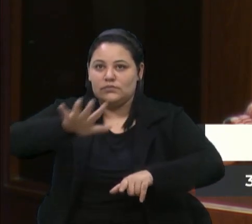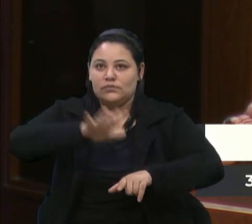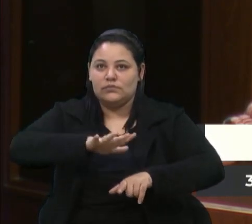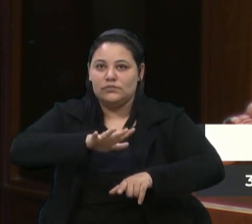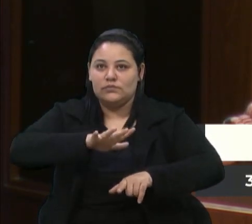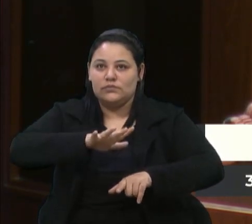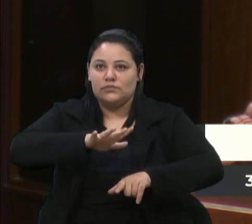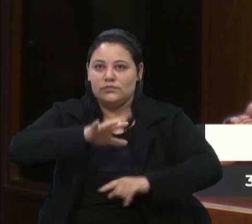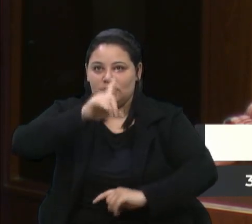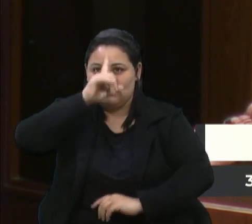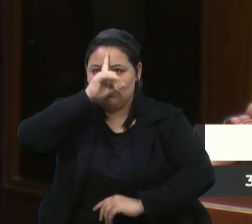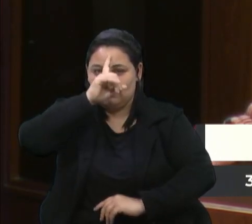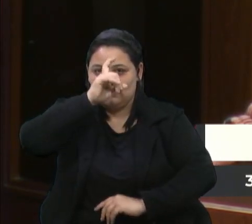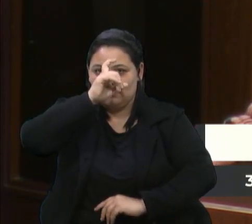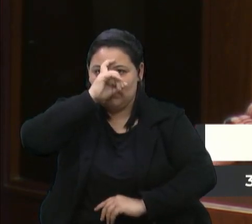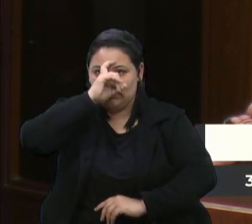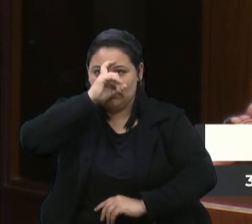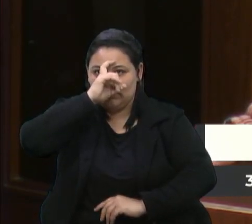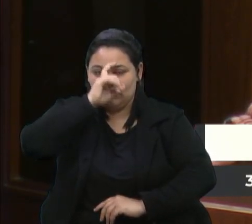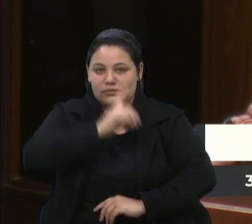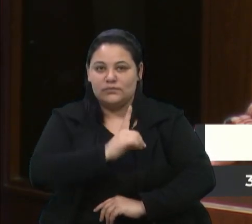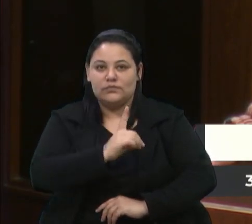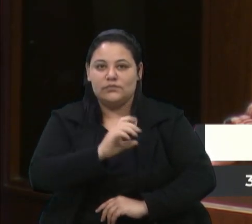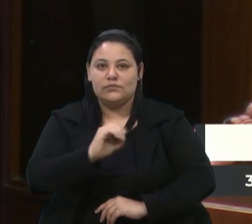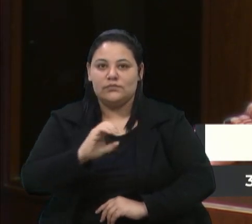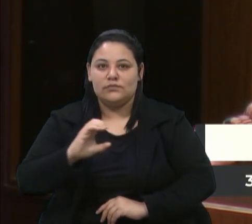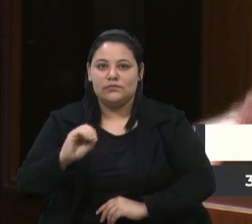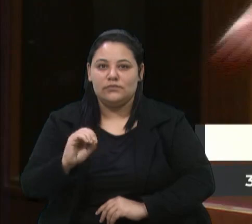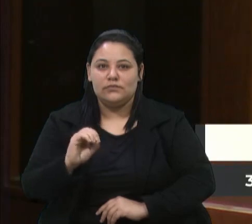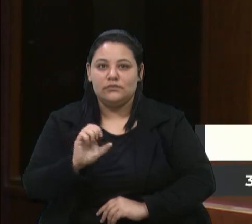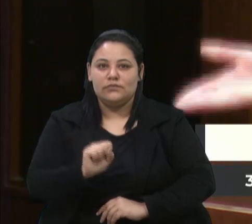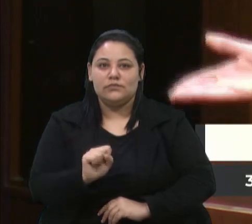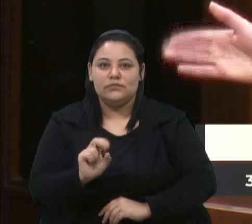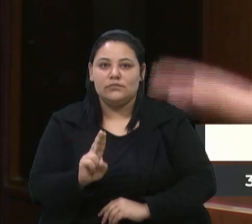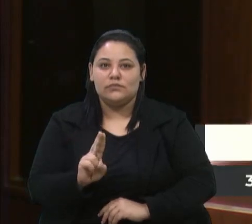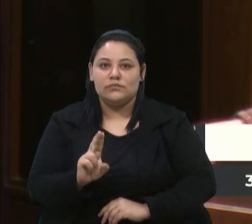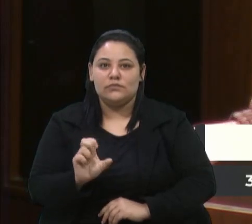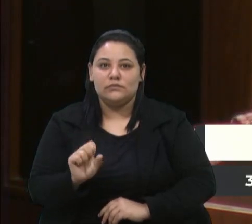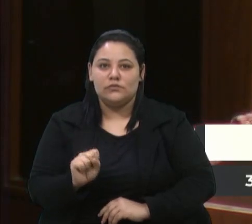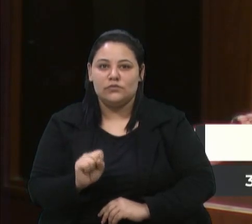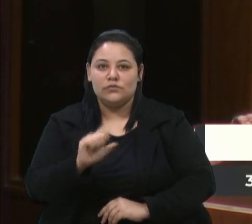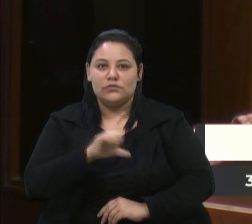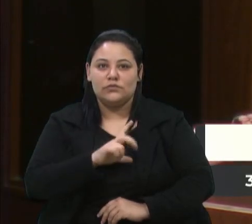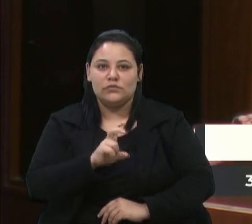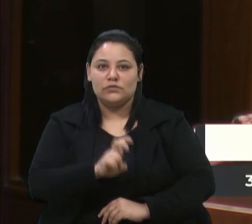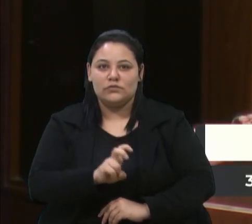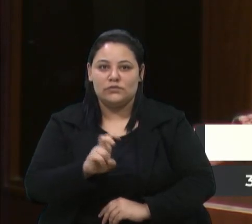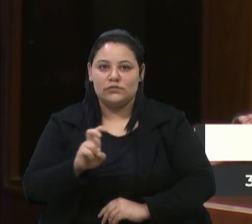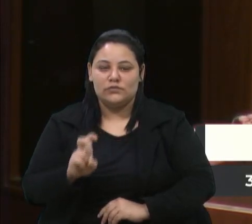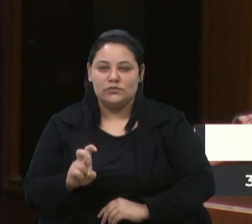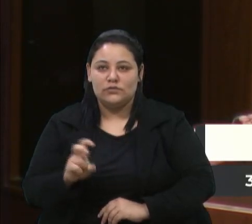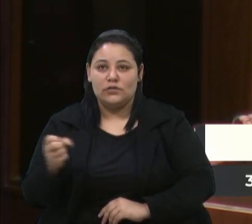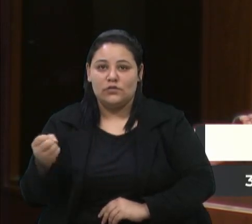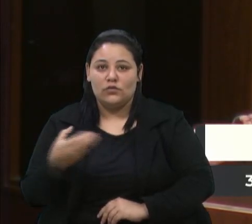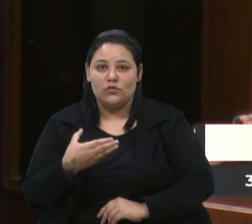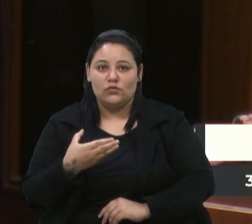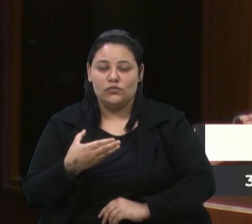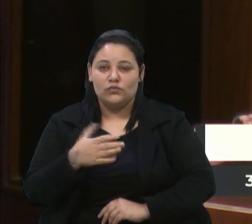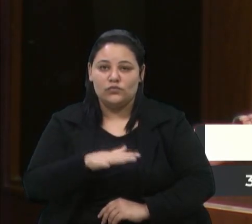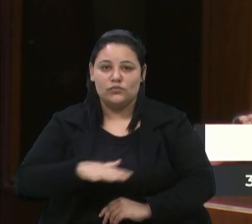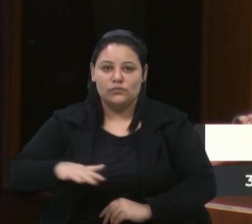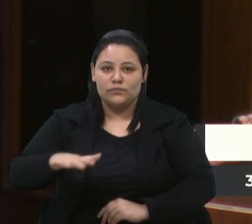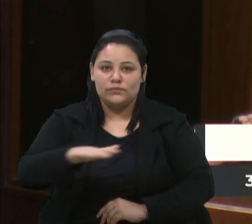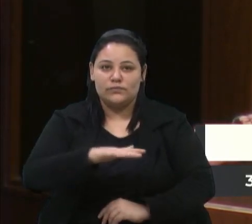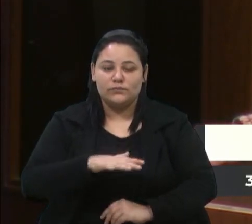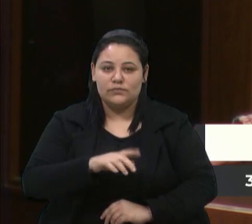um hospital 100% SUS. São 55 leitos na nova ala e 15